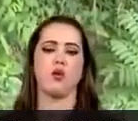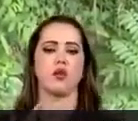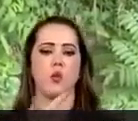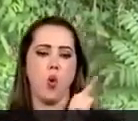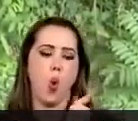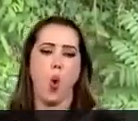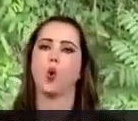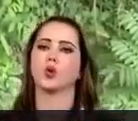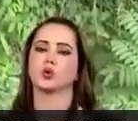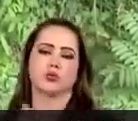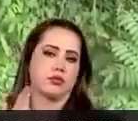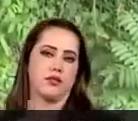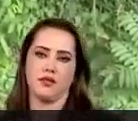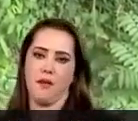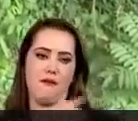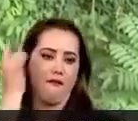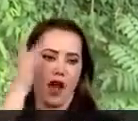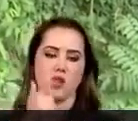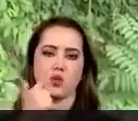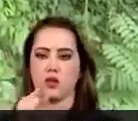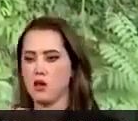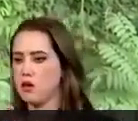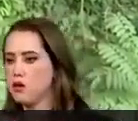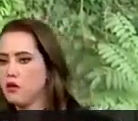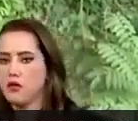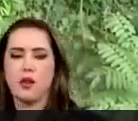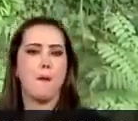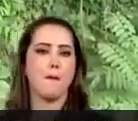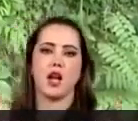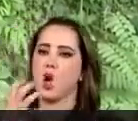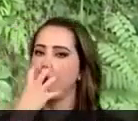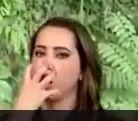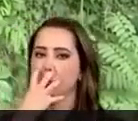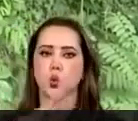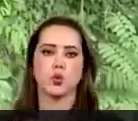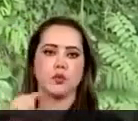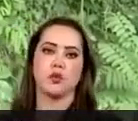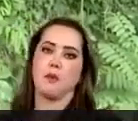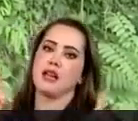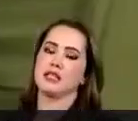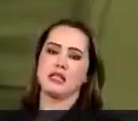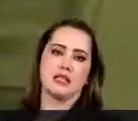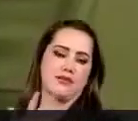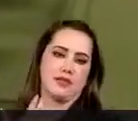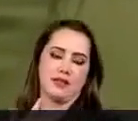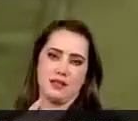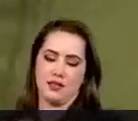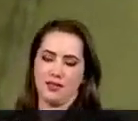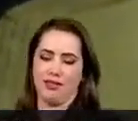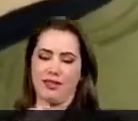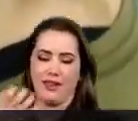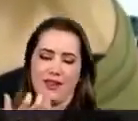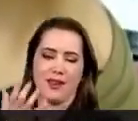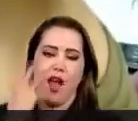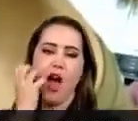novo, entendeu? É muito mais fácil, tanto que o Fini, é o melhor cachorro do mundo, todo mundo ama o Fini, mas ninguém adota o Fini, entende? Para ajudar um abrigo